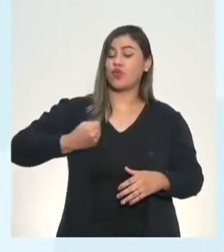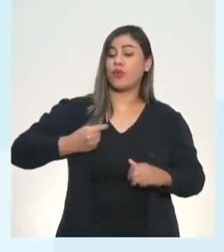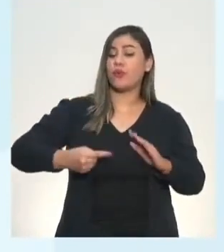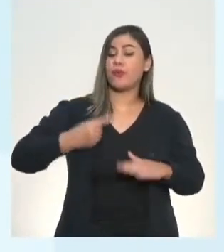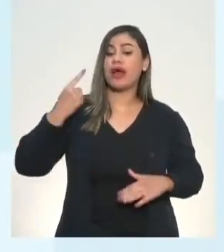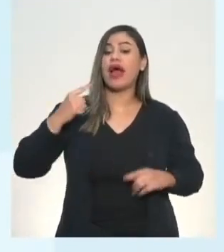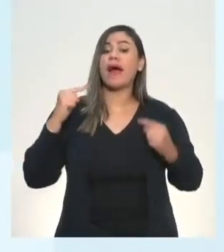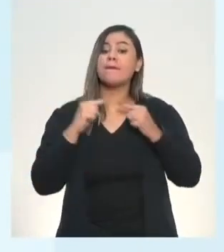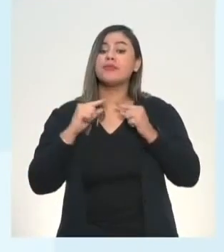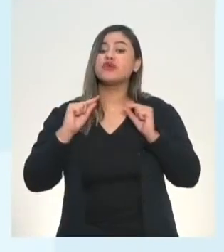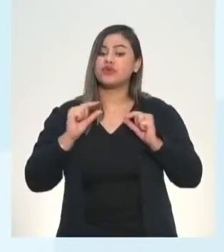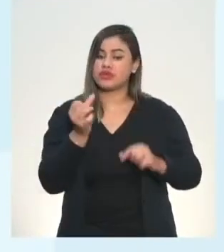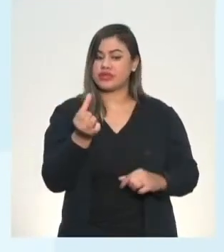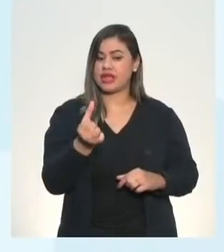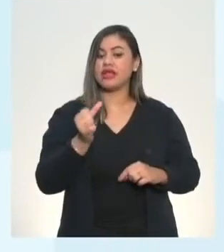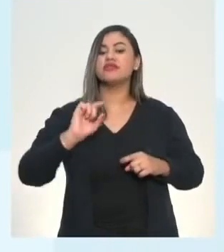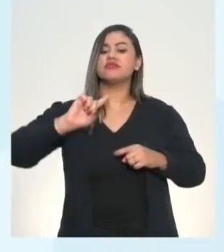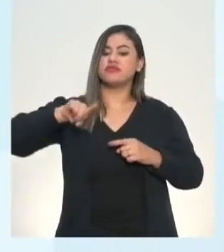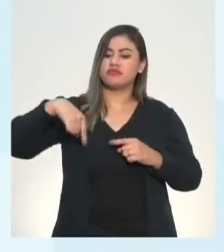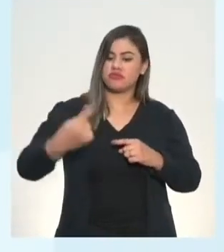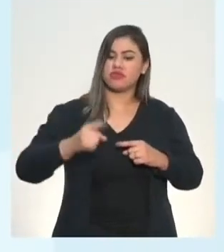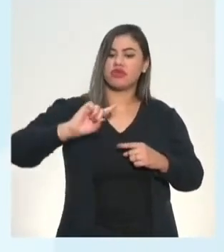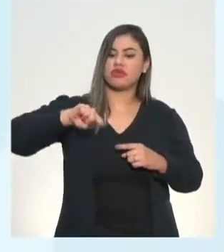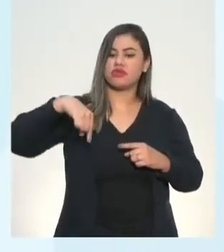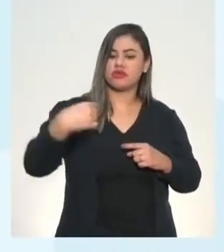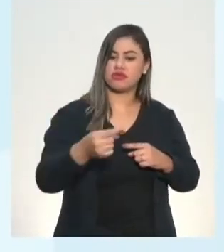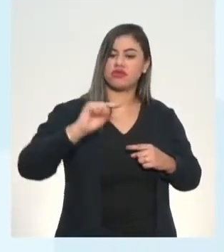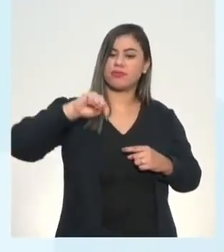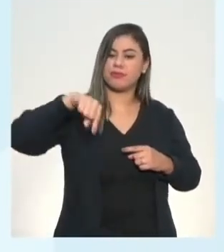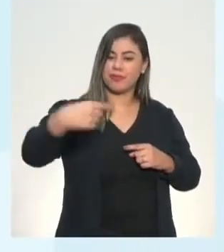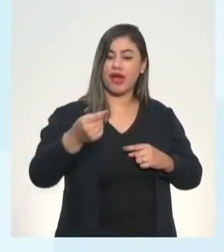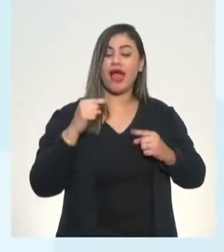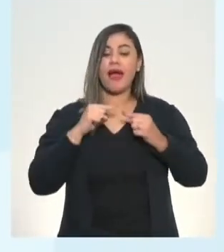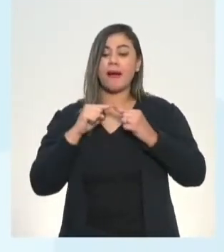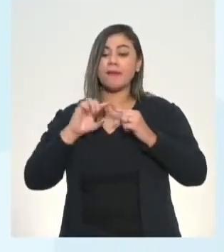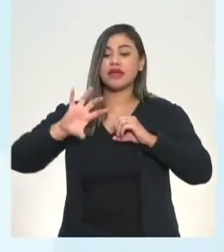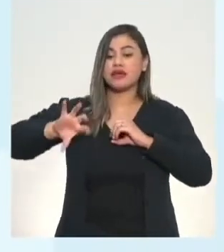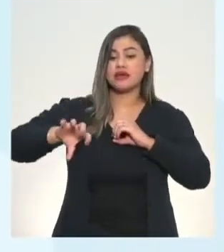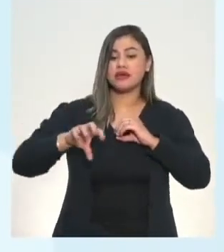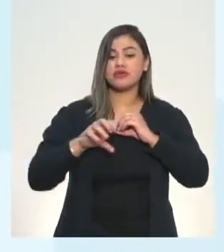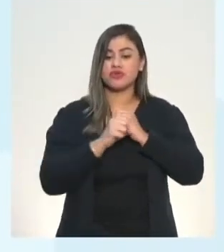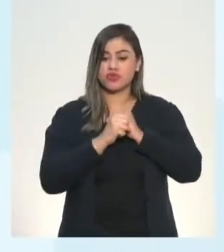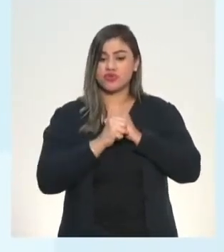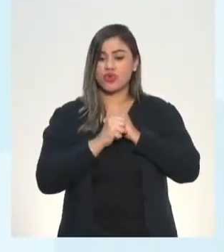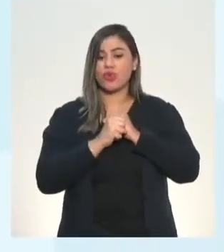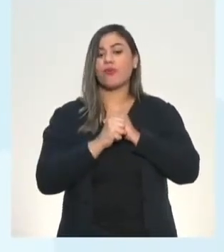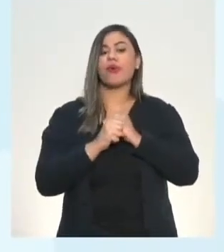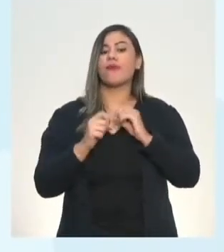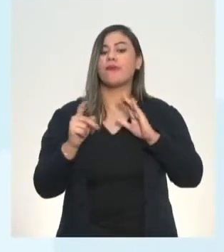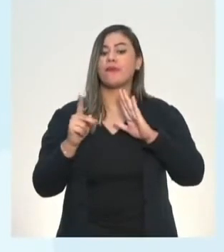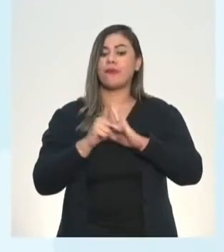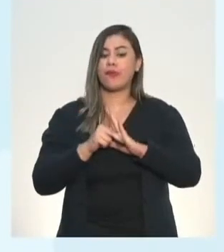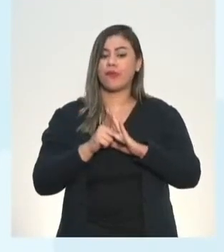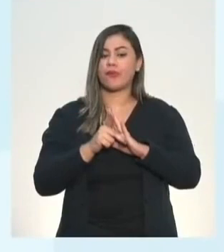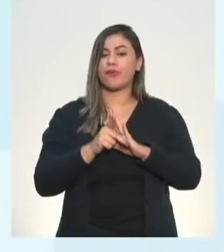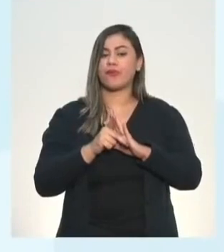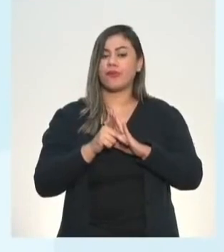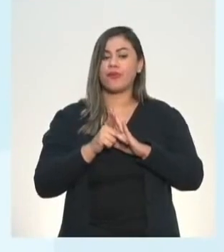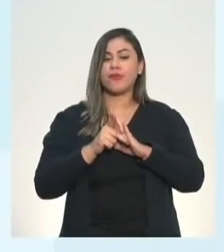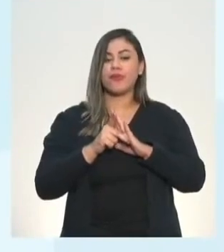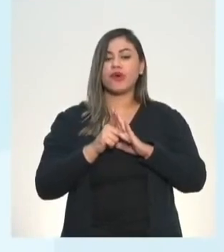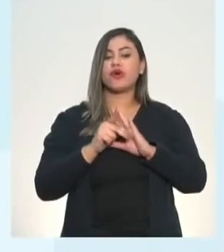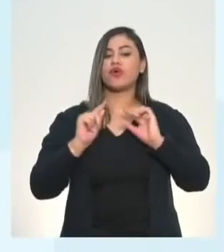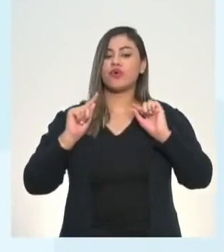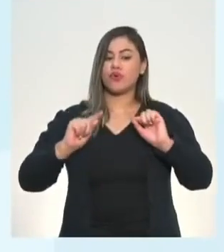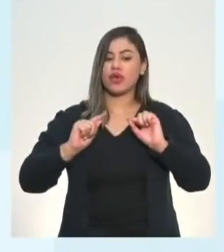6, os seus sucessores são obtidos somando-se à posição que o termo ocupa na sequência, sempre acrescido